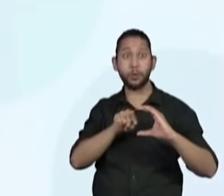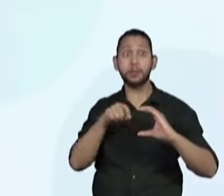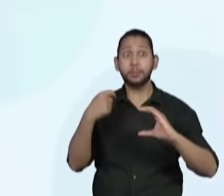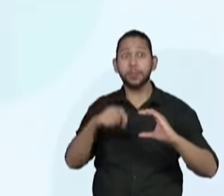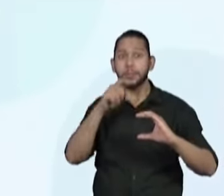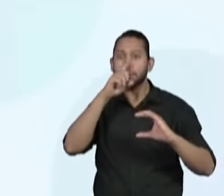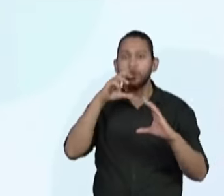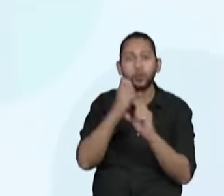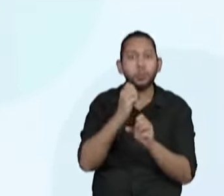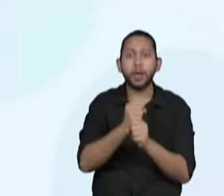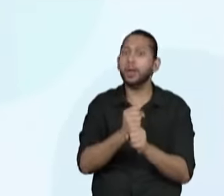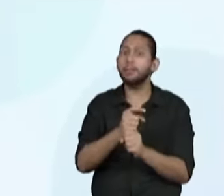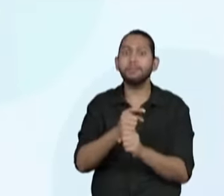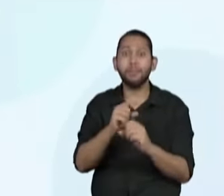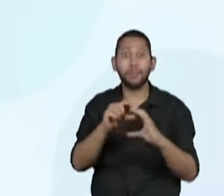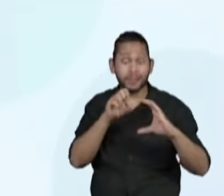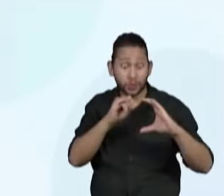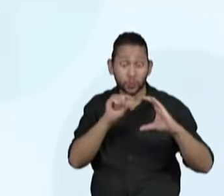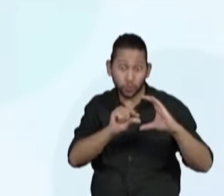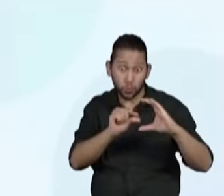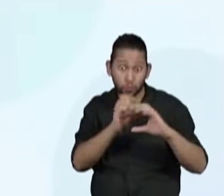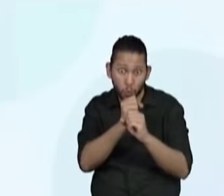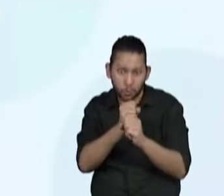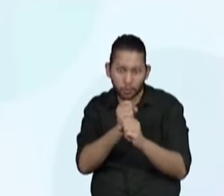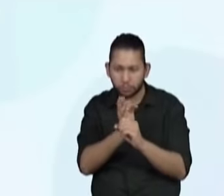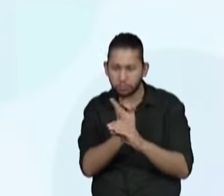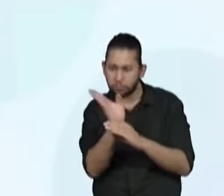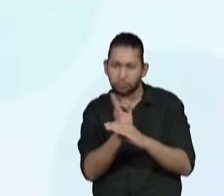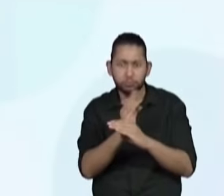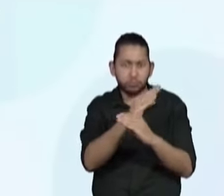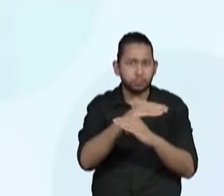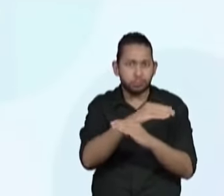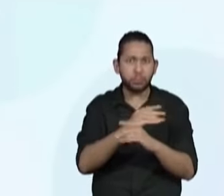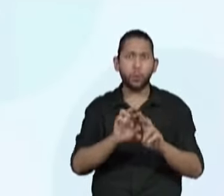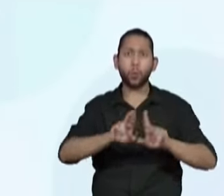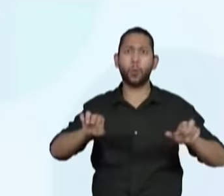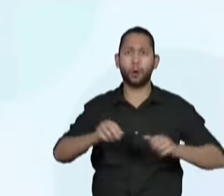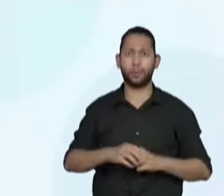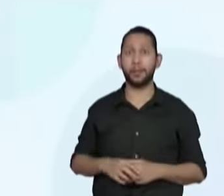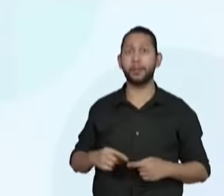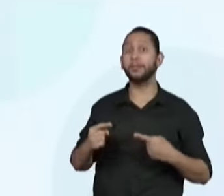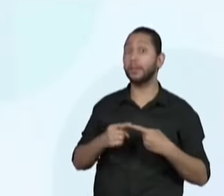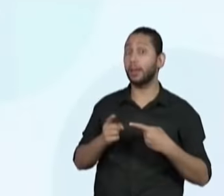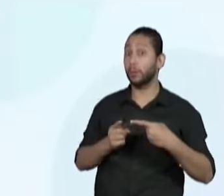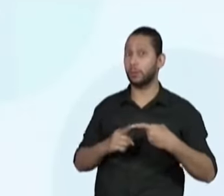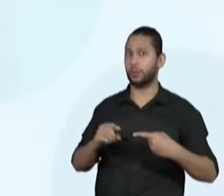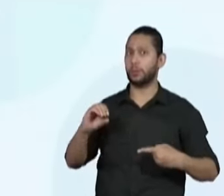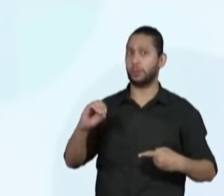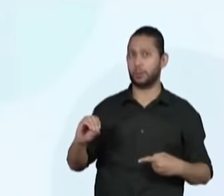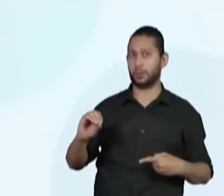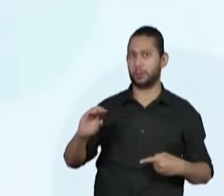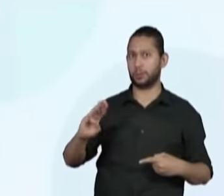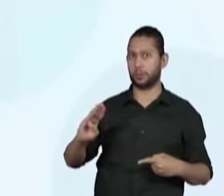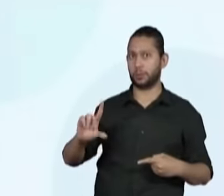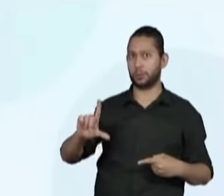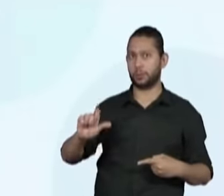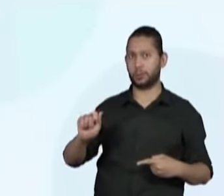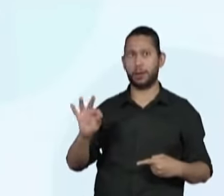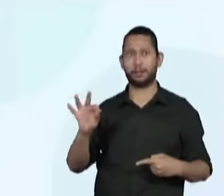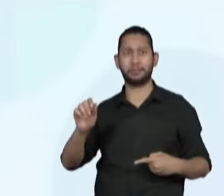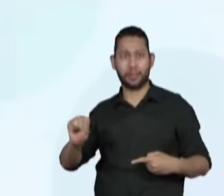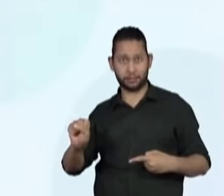ela é constante, tá? Então, elas podem ser oblatas, diferentemente, né, do arco prolato, que ele